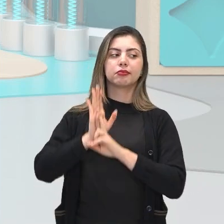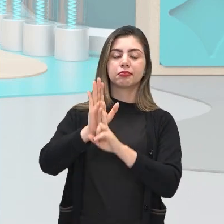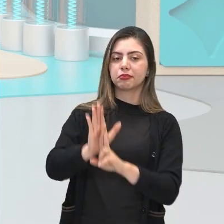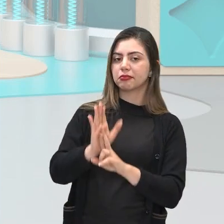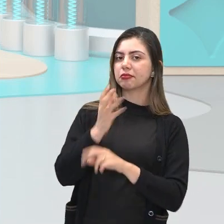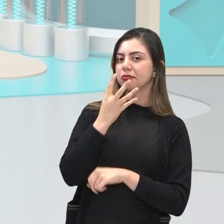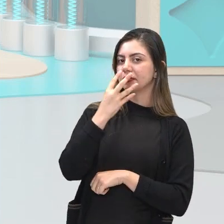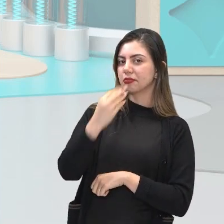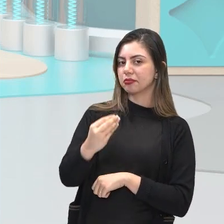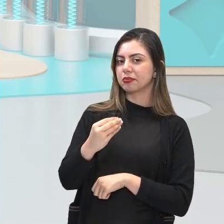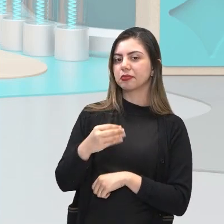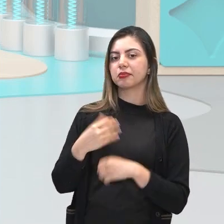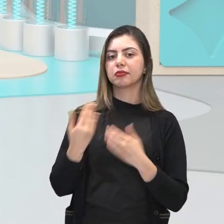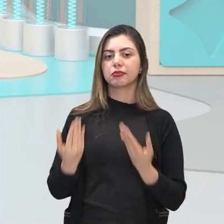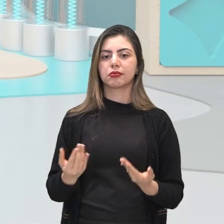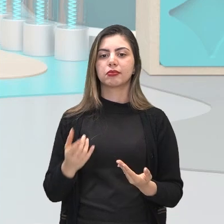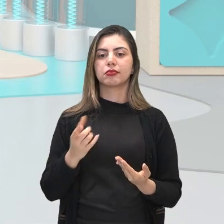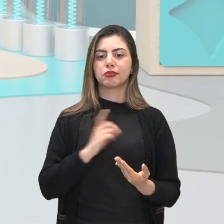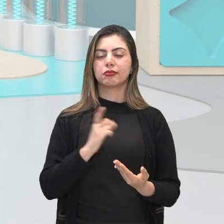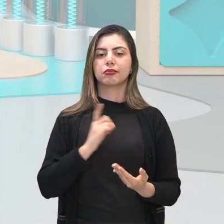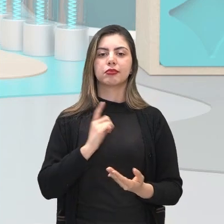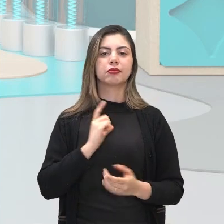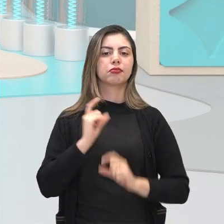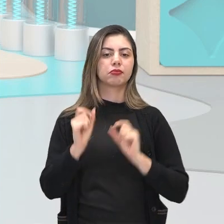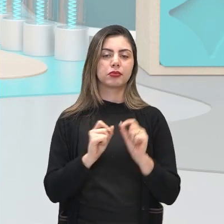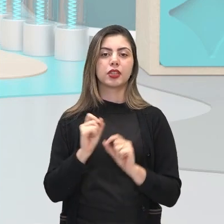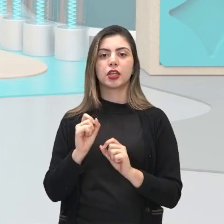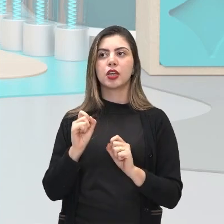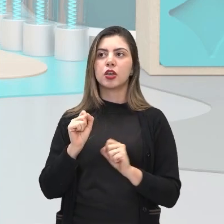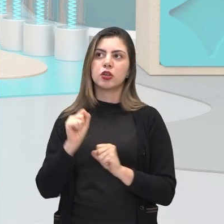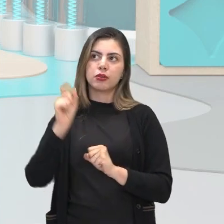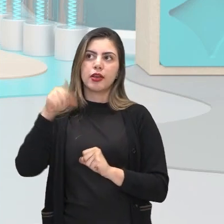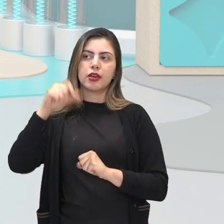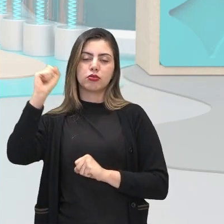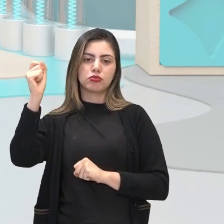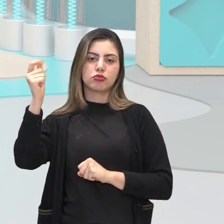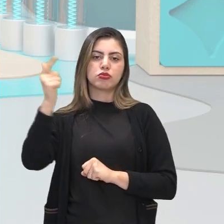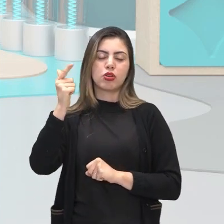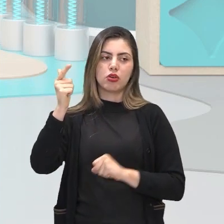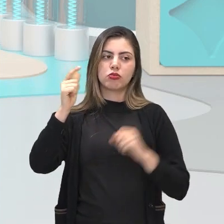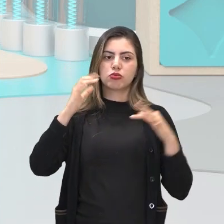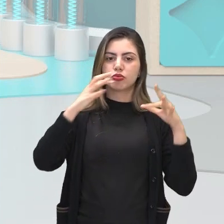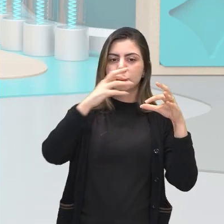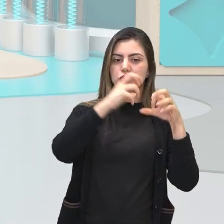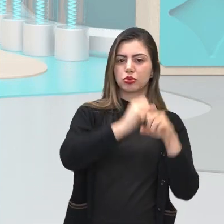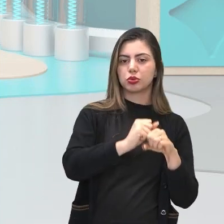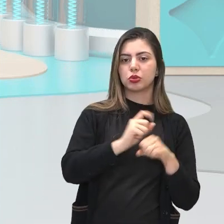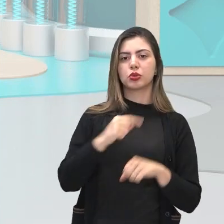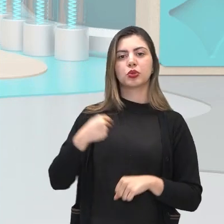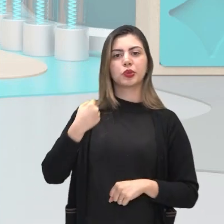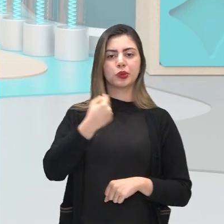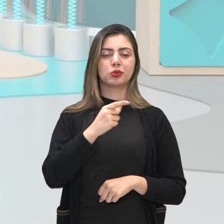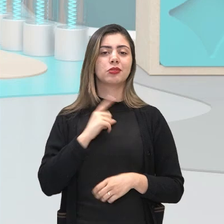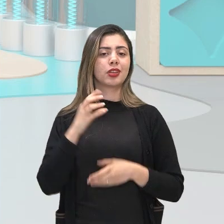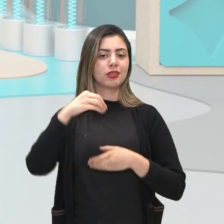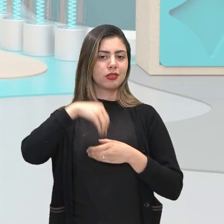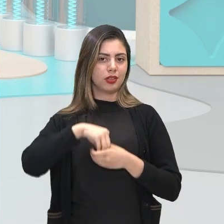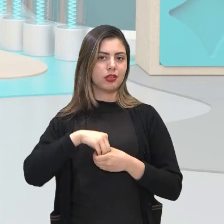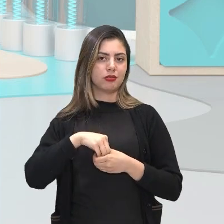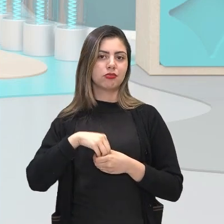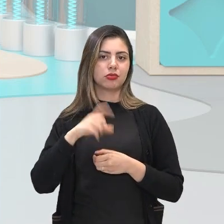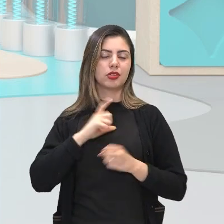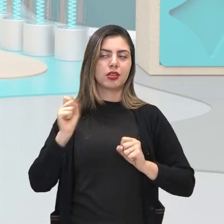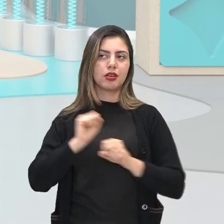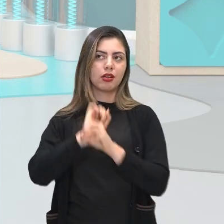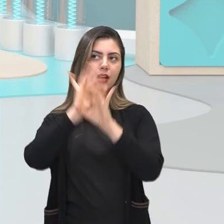são faces da mesma moeda. Ou seja, os dois lobos habitam em nós. A luz e a sombra